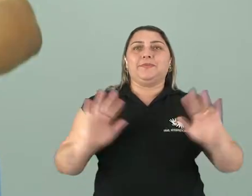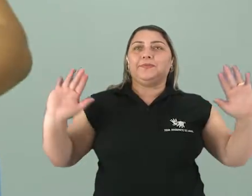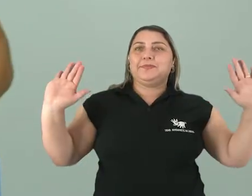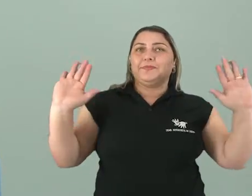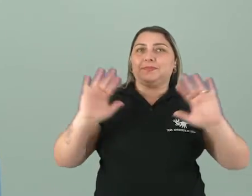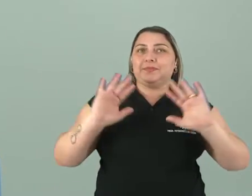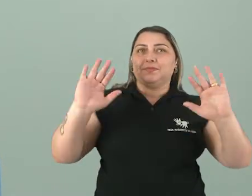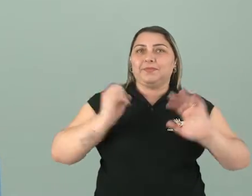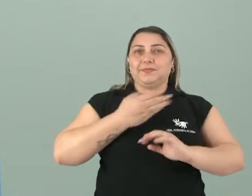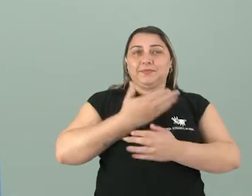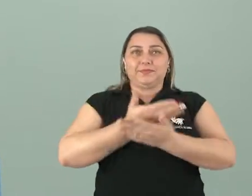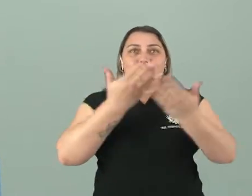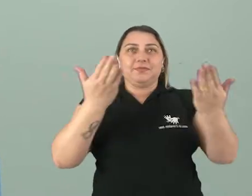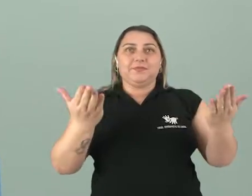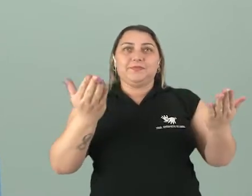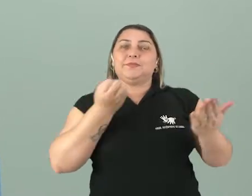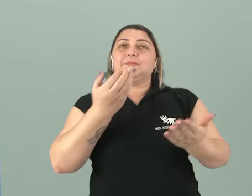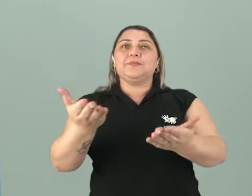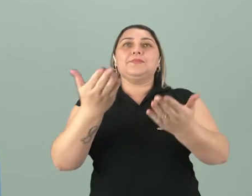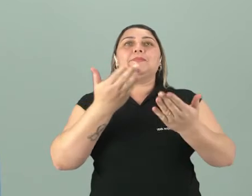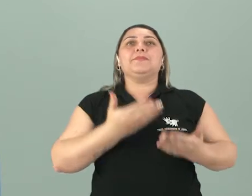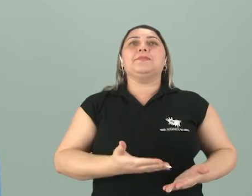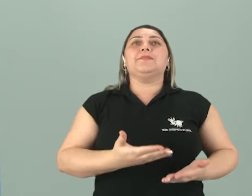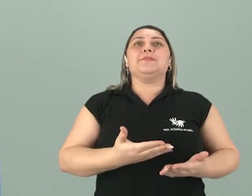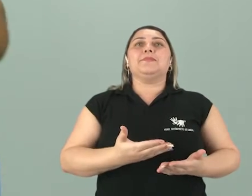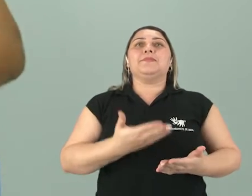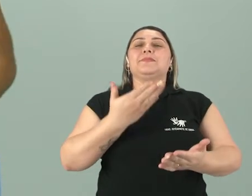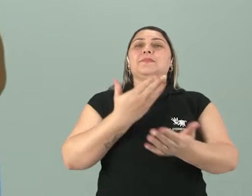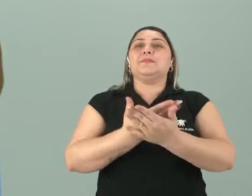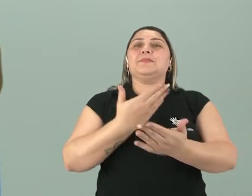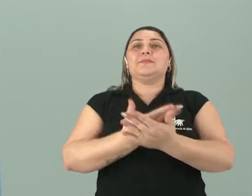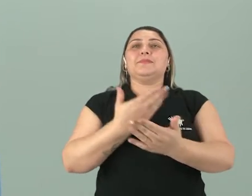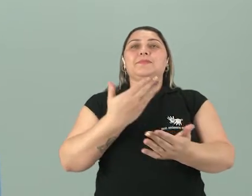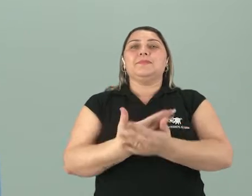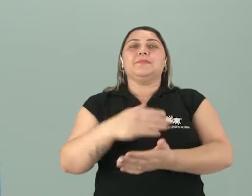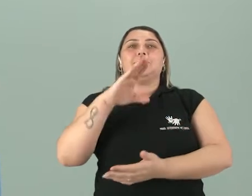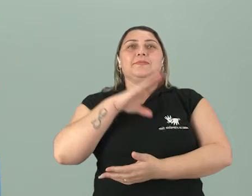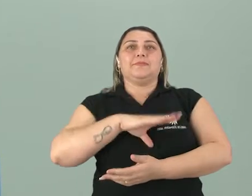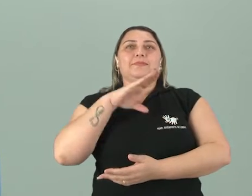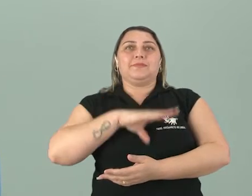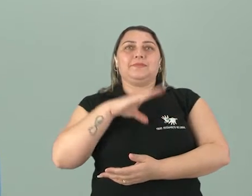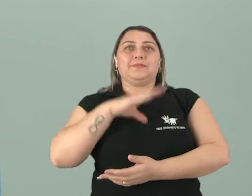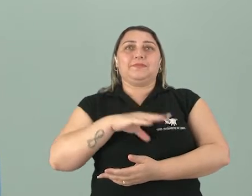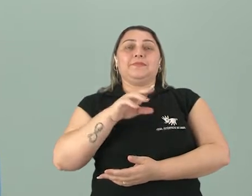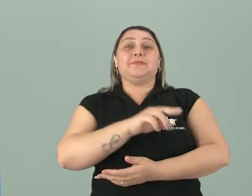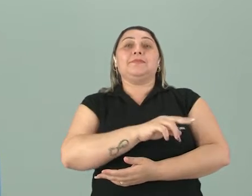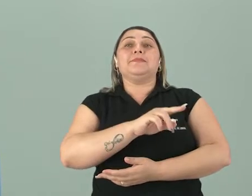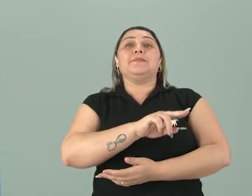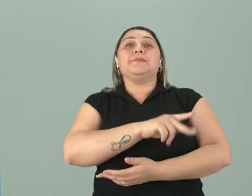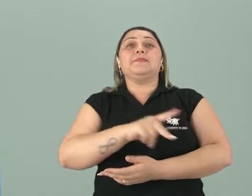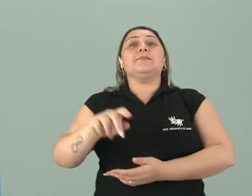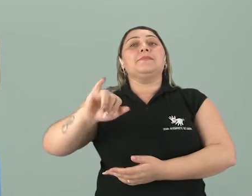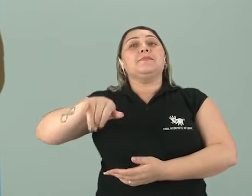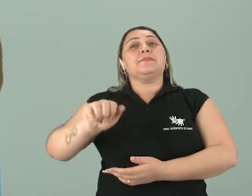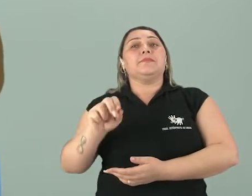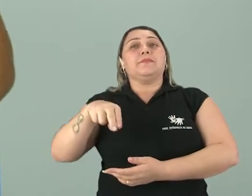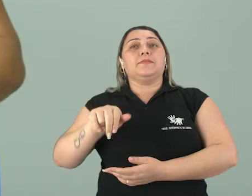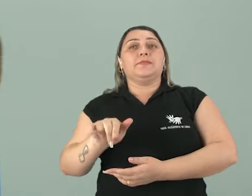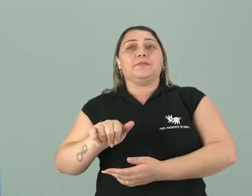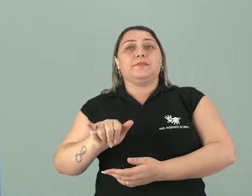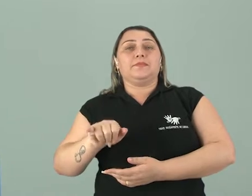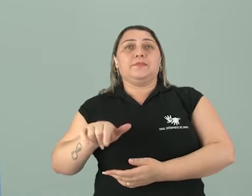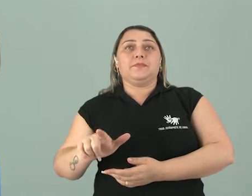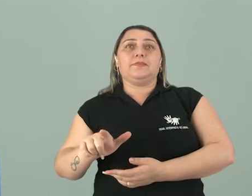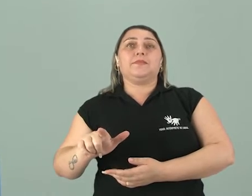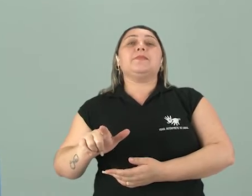Olá, galerinha, tudo bem? Sejam todos bem-vindos a mais uma aula de língua portuguesa. Eu sou a professora Jamile Fontinelli e nosso assunto de hoje